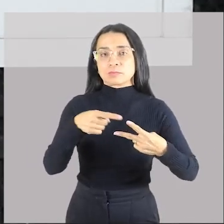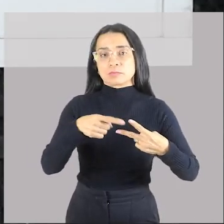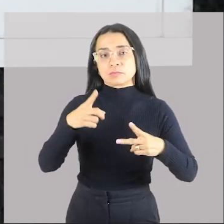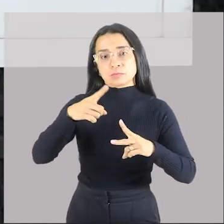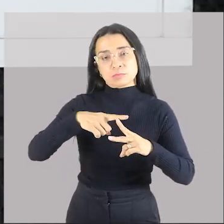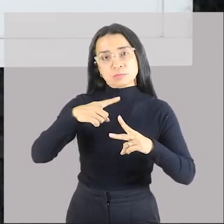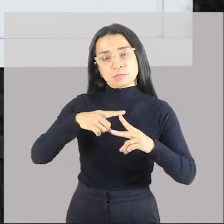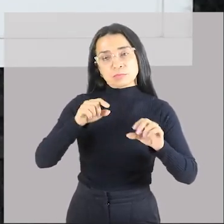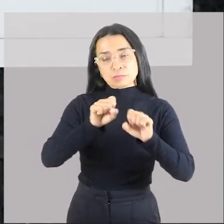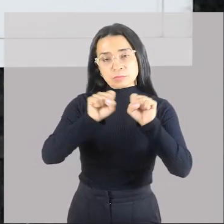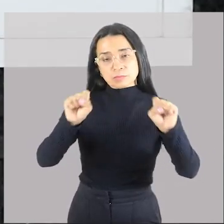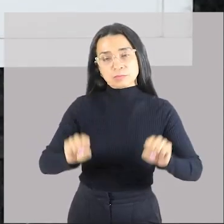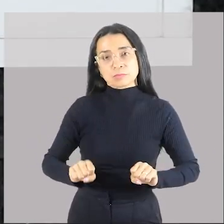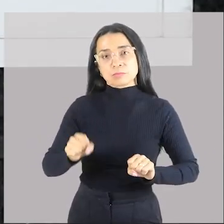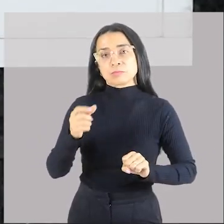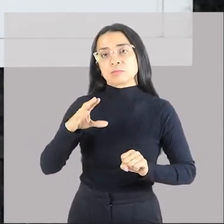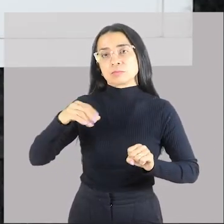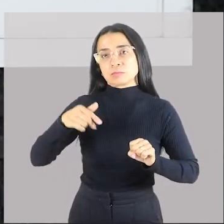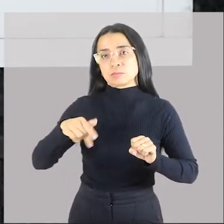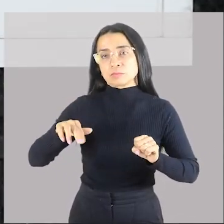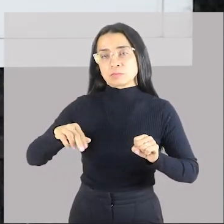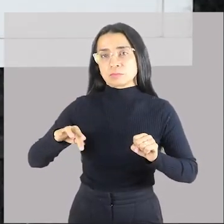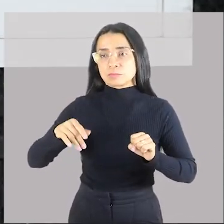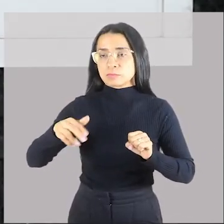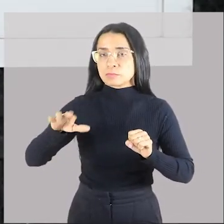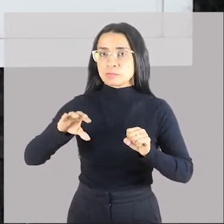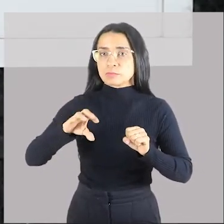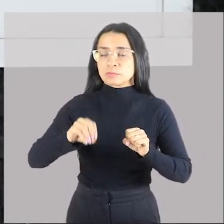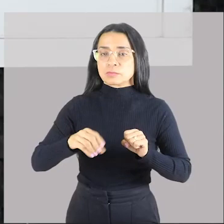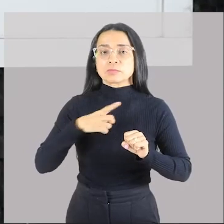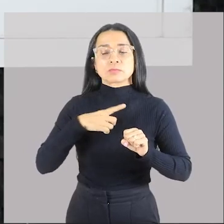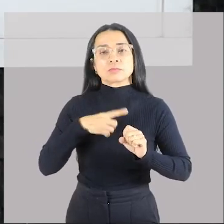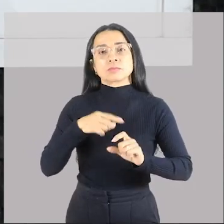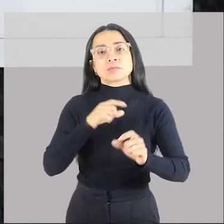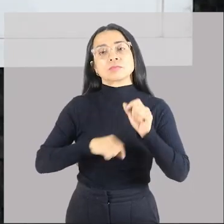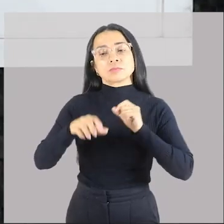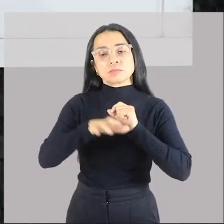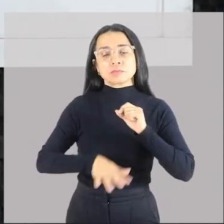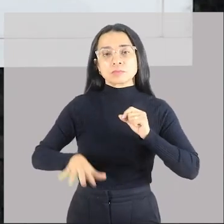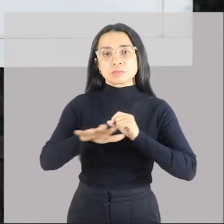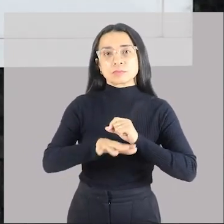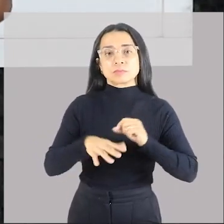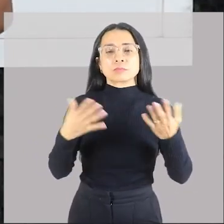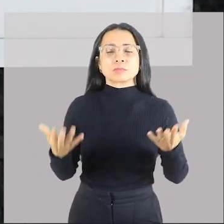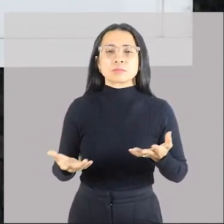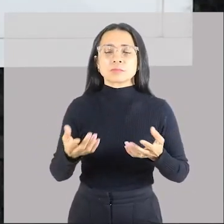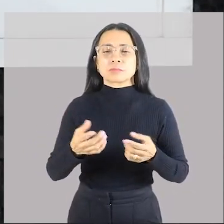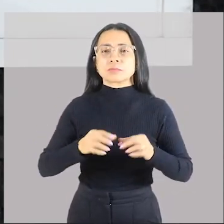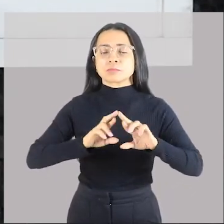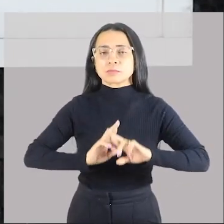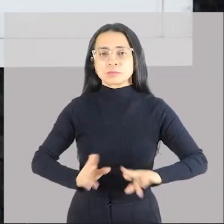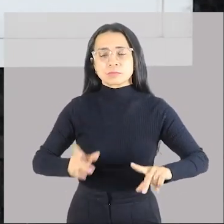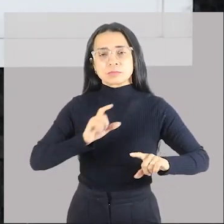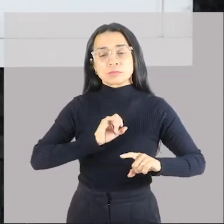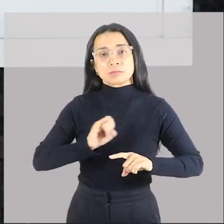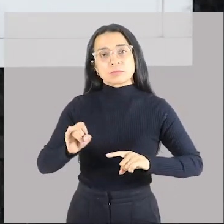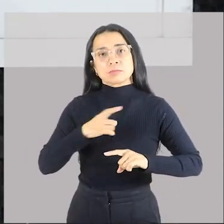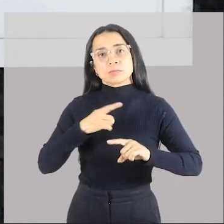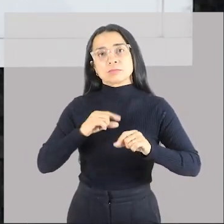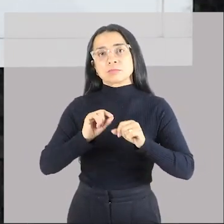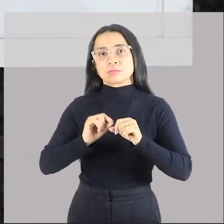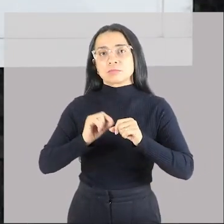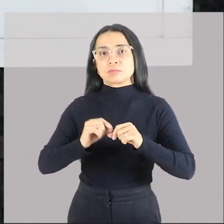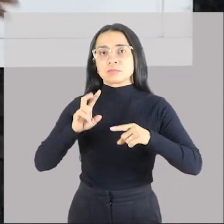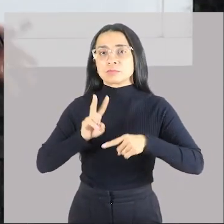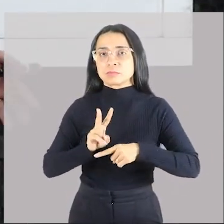de sistema de capitalização que tem no mercado. Só qual é a diferença? Se eu fizer um empréstimo a juros simples, qual é a